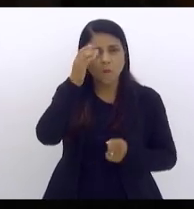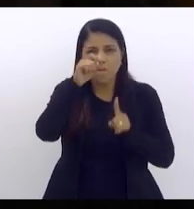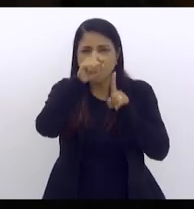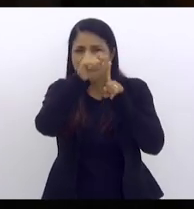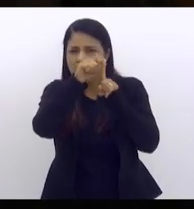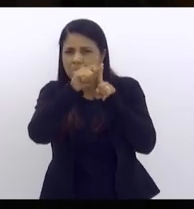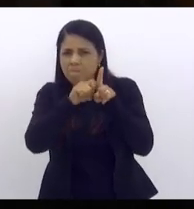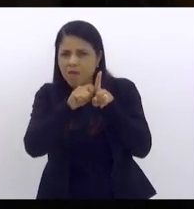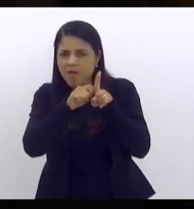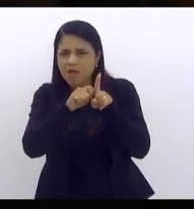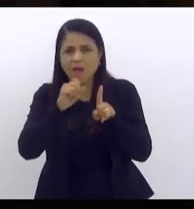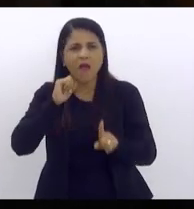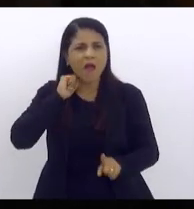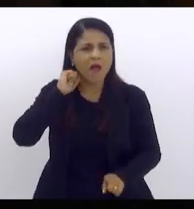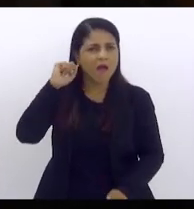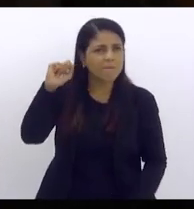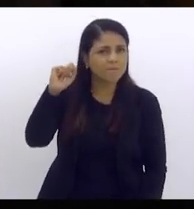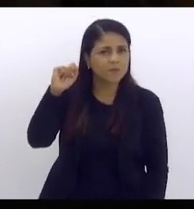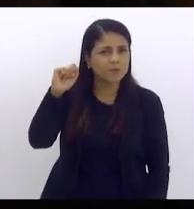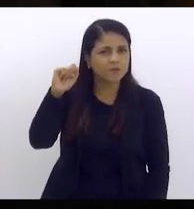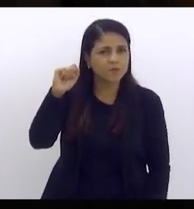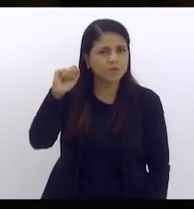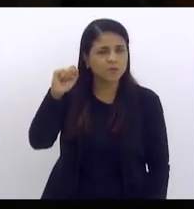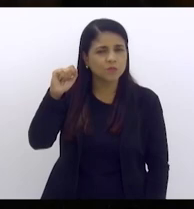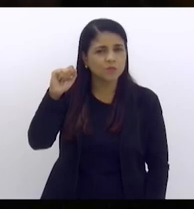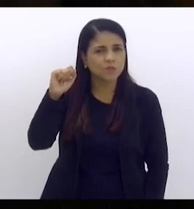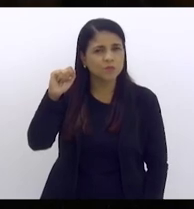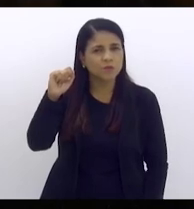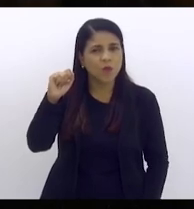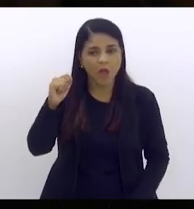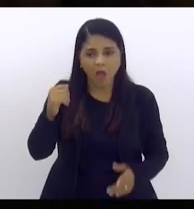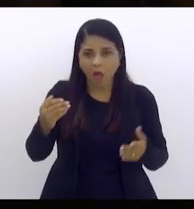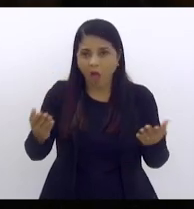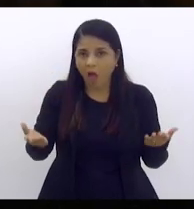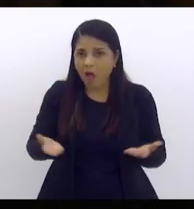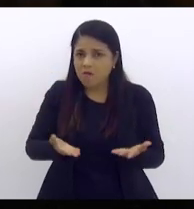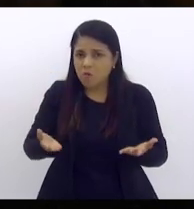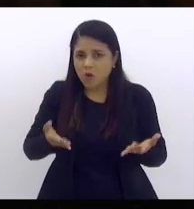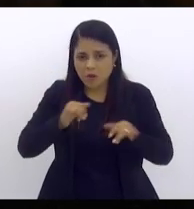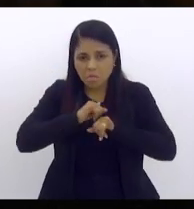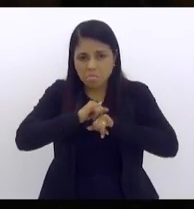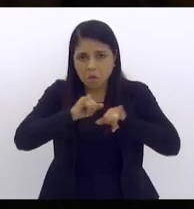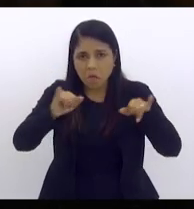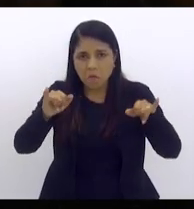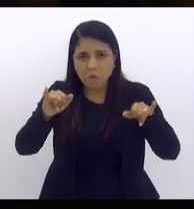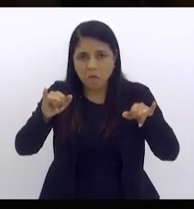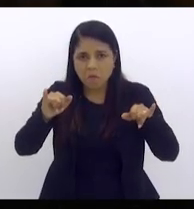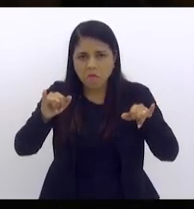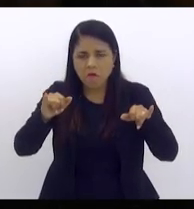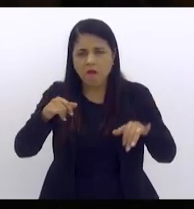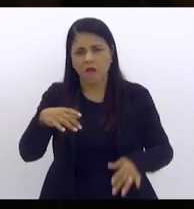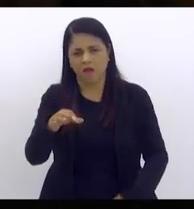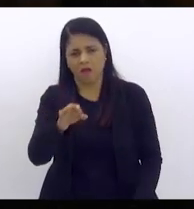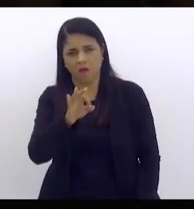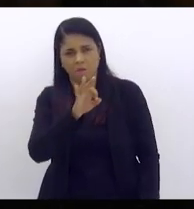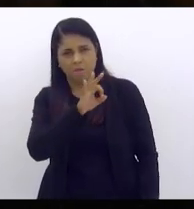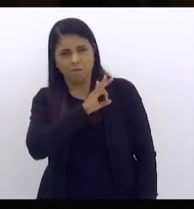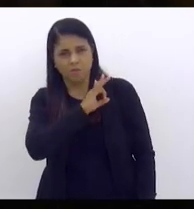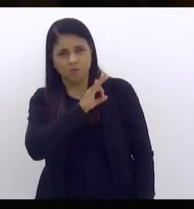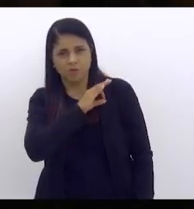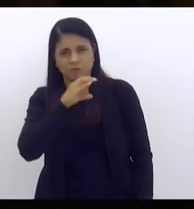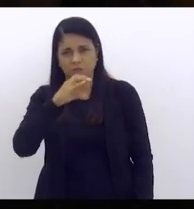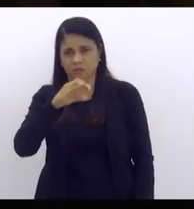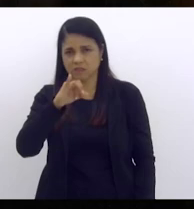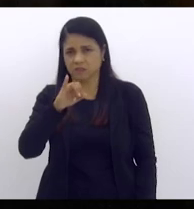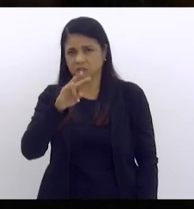abril e teria vindo a público só agora. A Polícia Civil, que já está